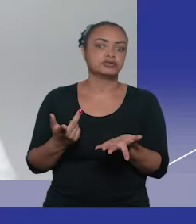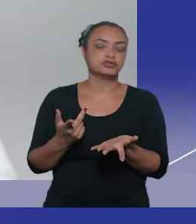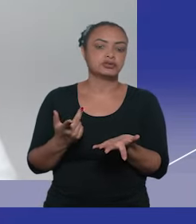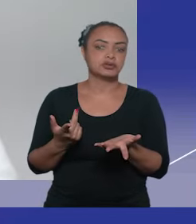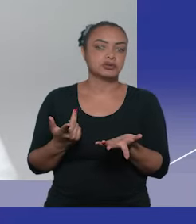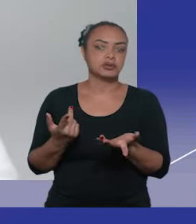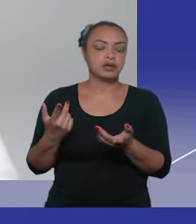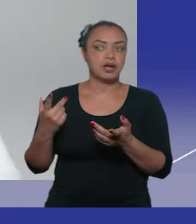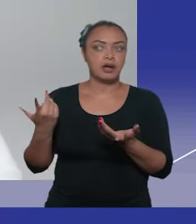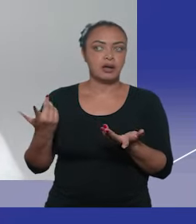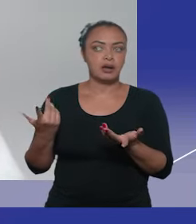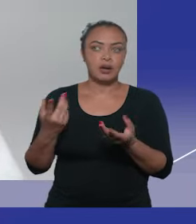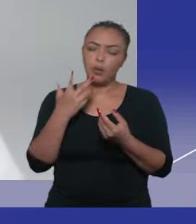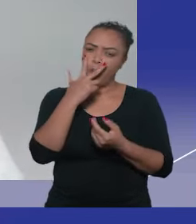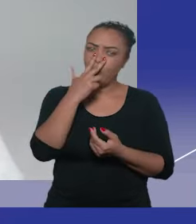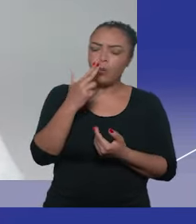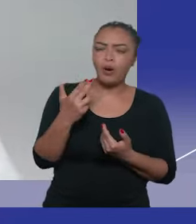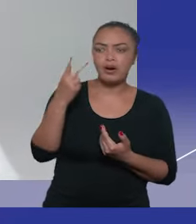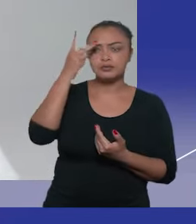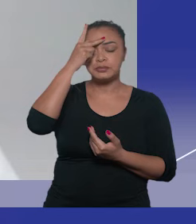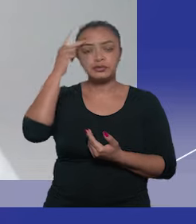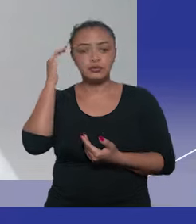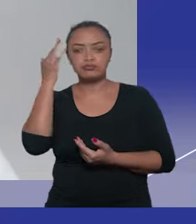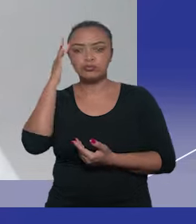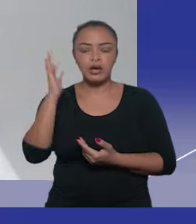no Brasil e realmente